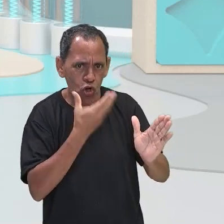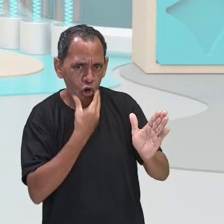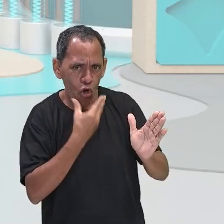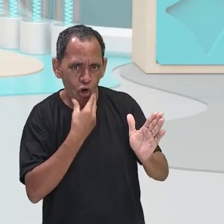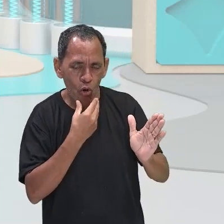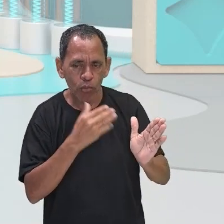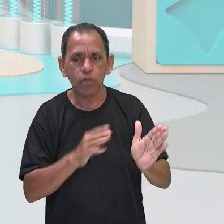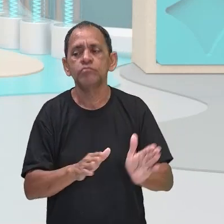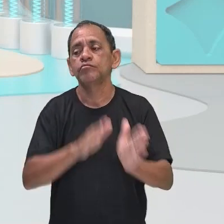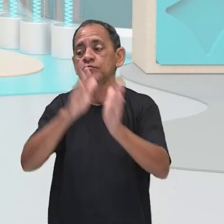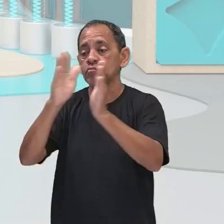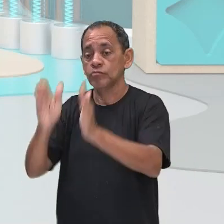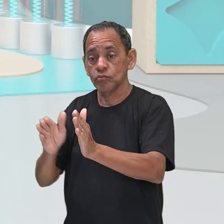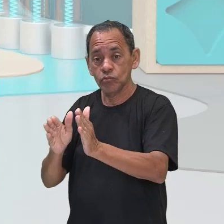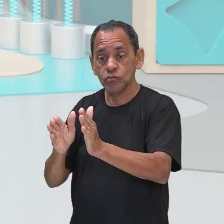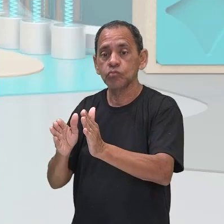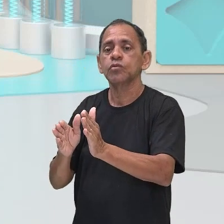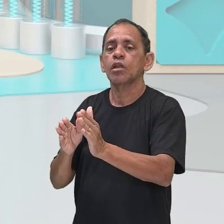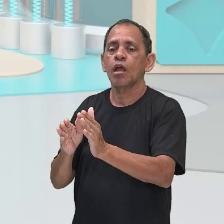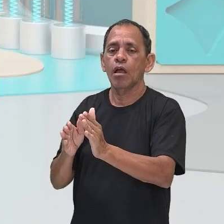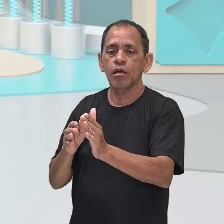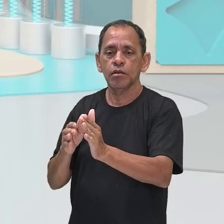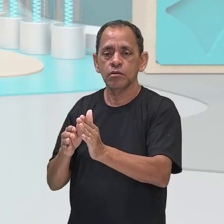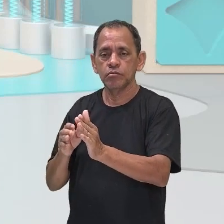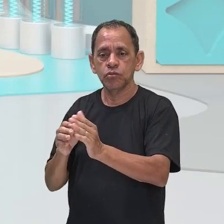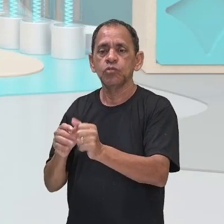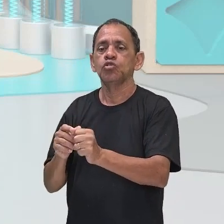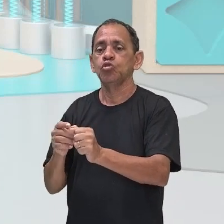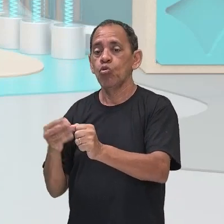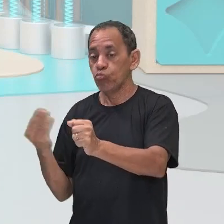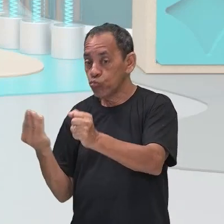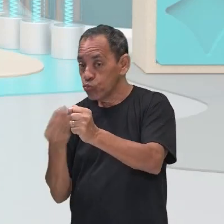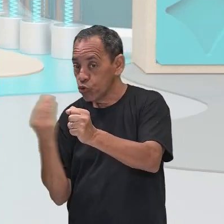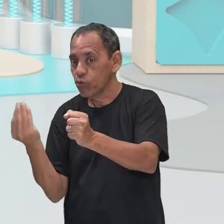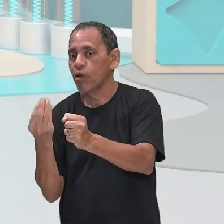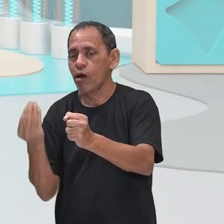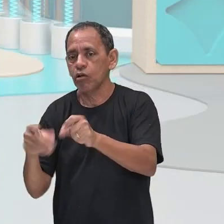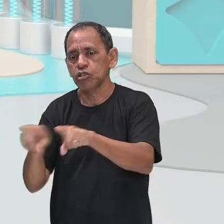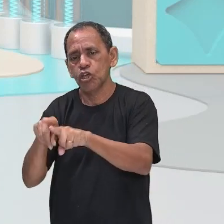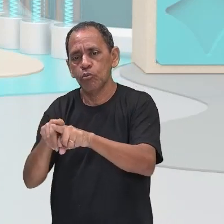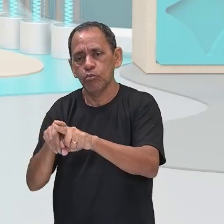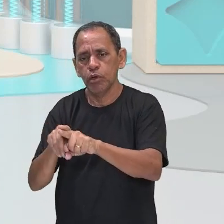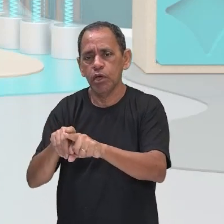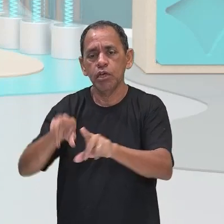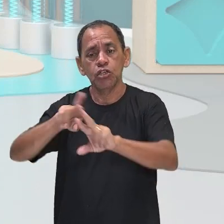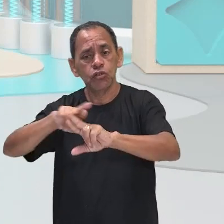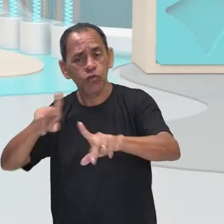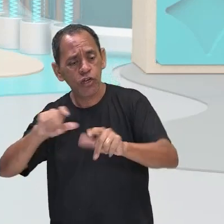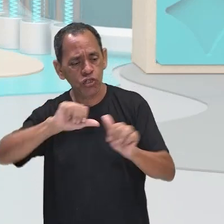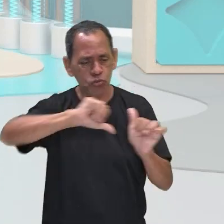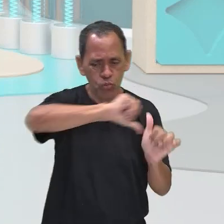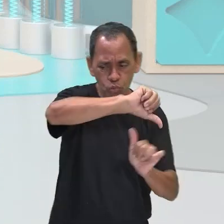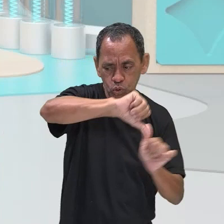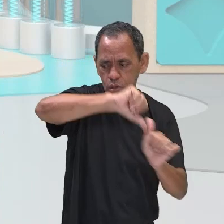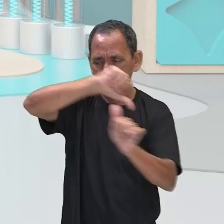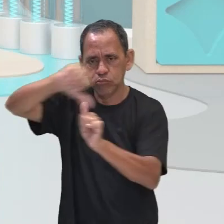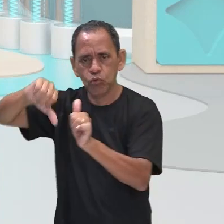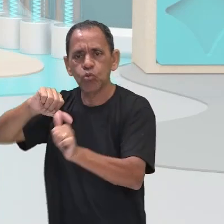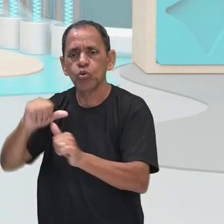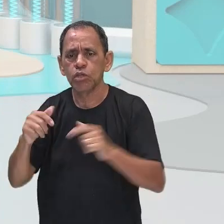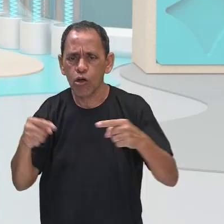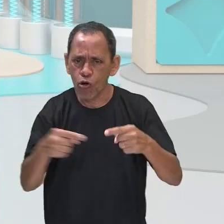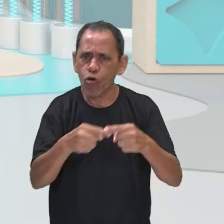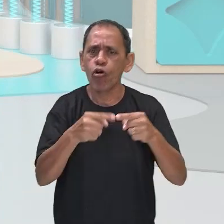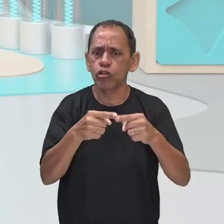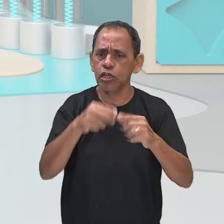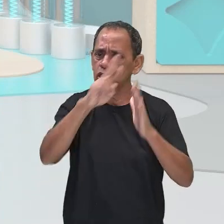no plural, todas essas palavras irão concordar com ele no plural. Isso aí é uma regra básica de concordância. Então, para